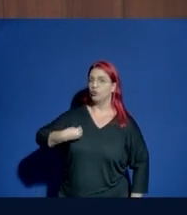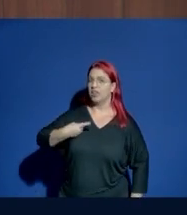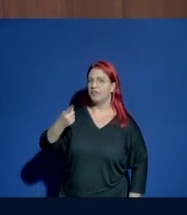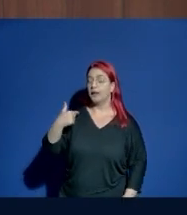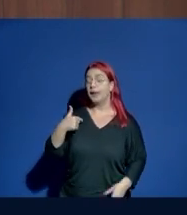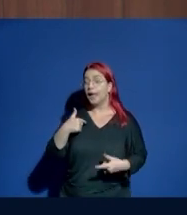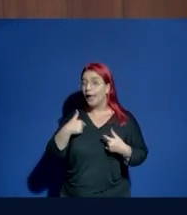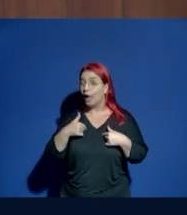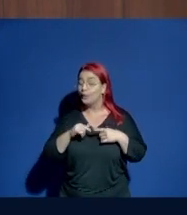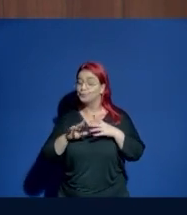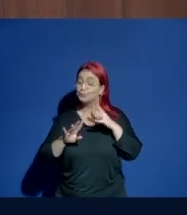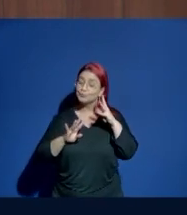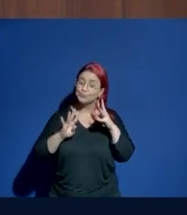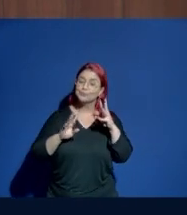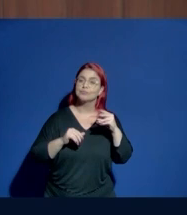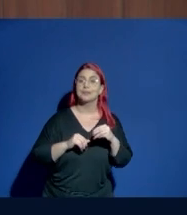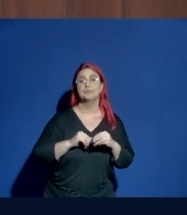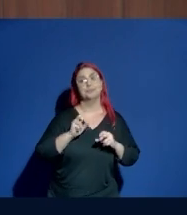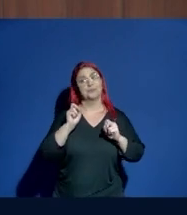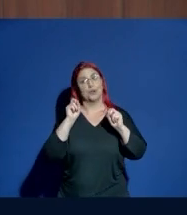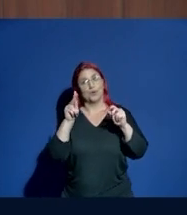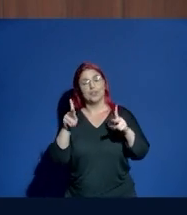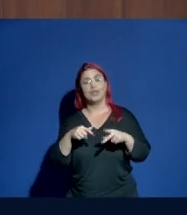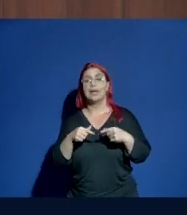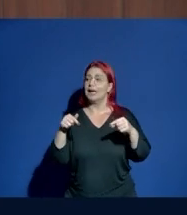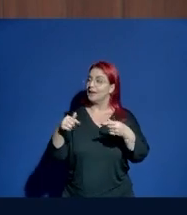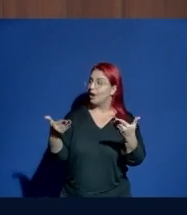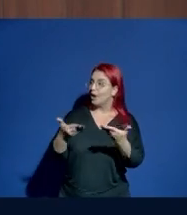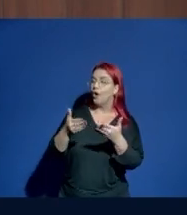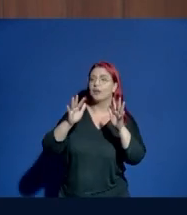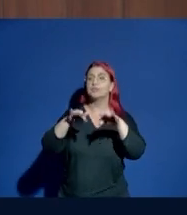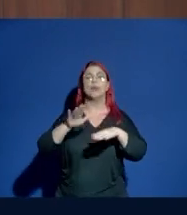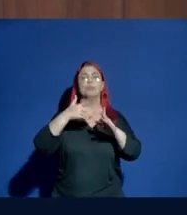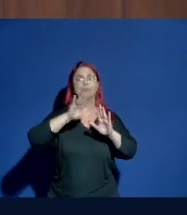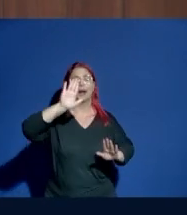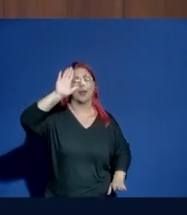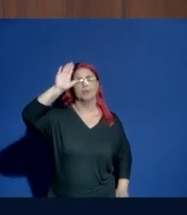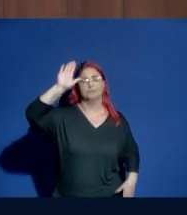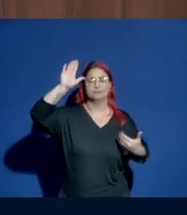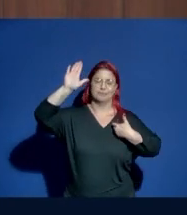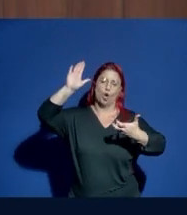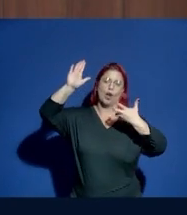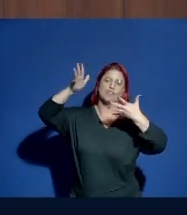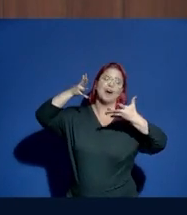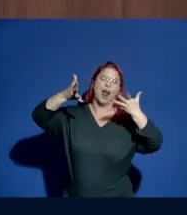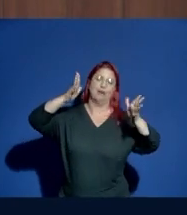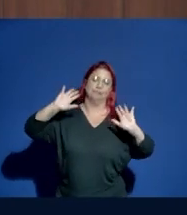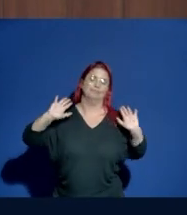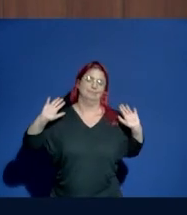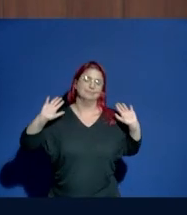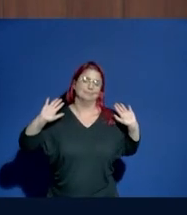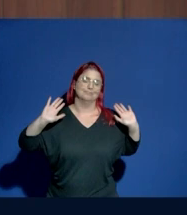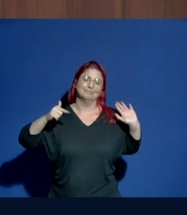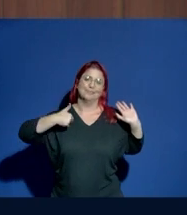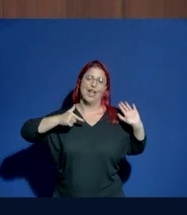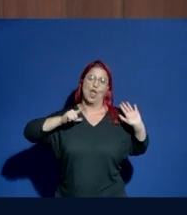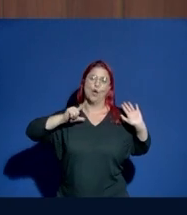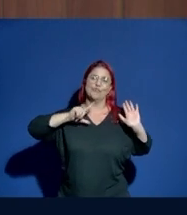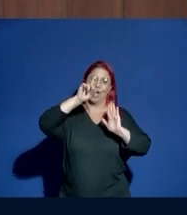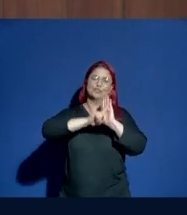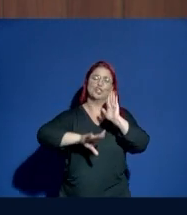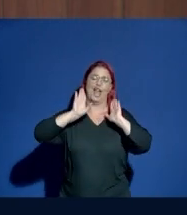moderador tal então tá finalizada aqui muito obrigado Fernanda por favor peço uma parte aqui o regimentalmente eu tenho essa